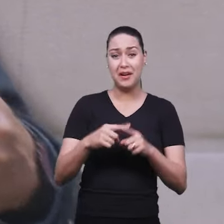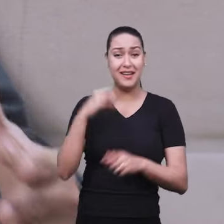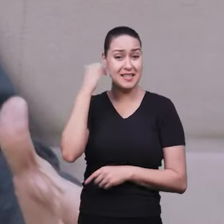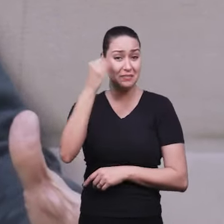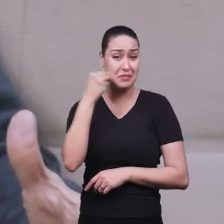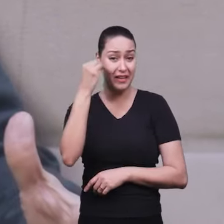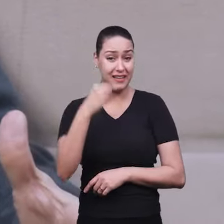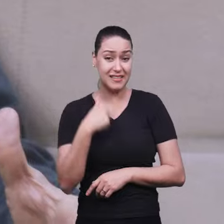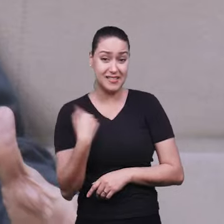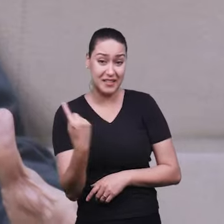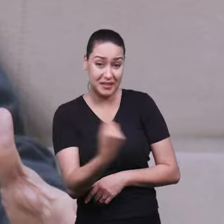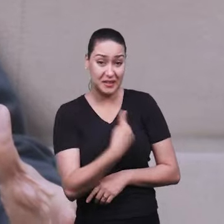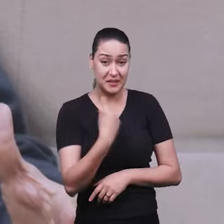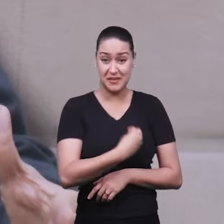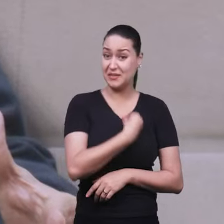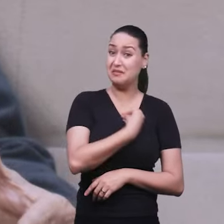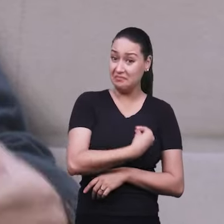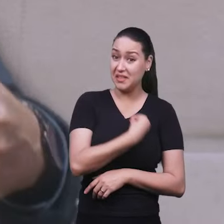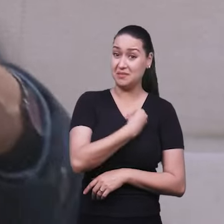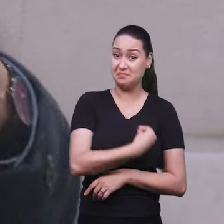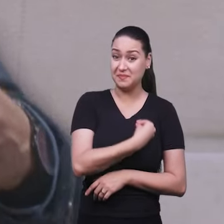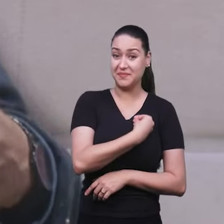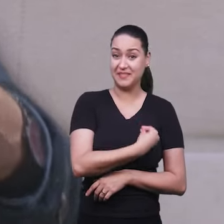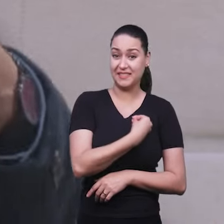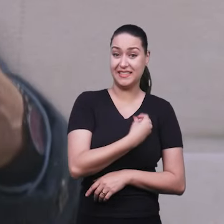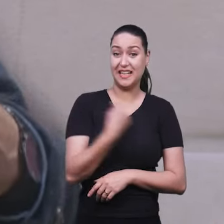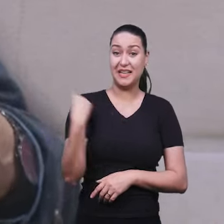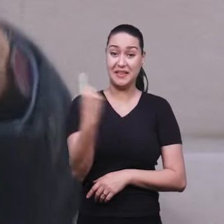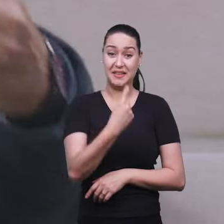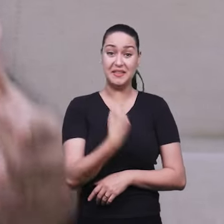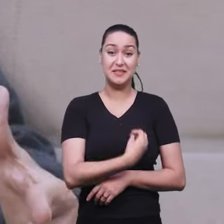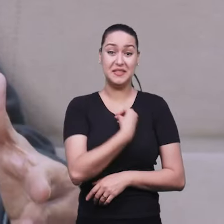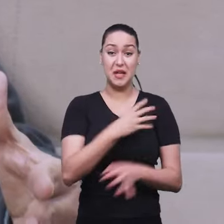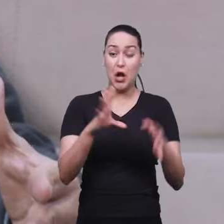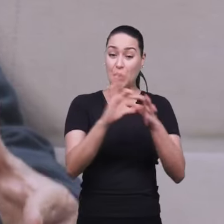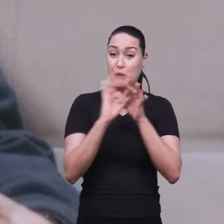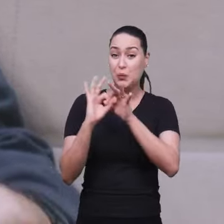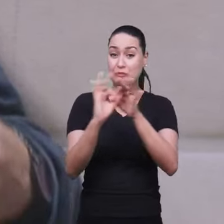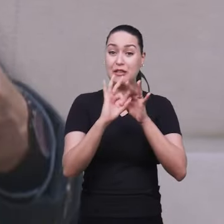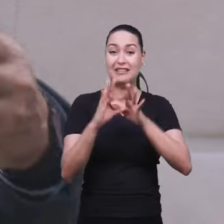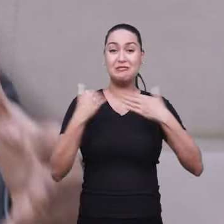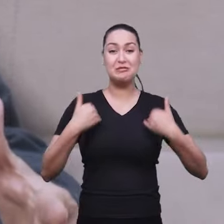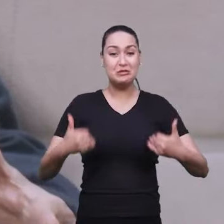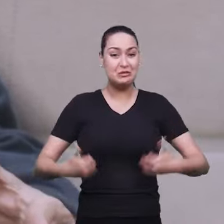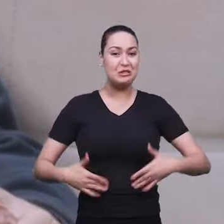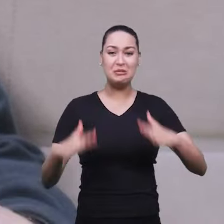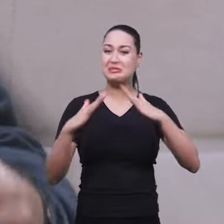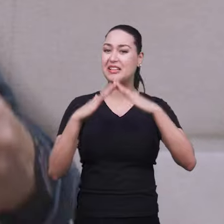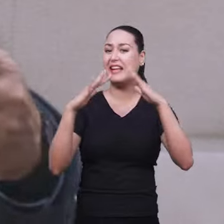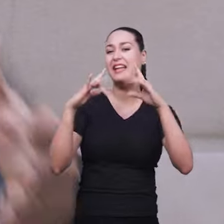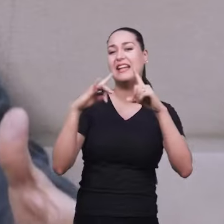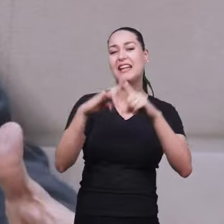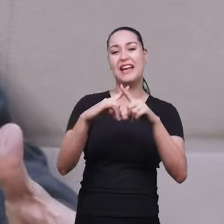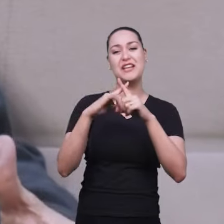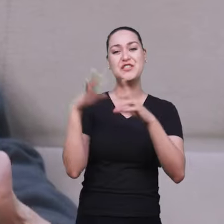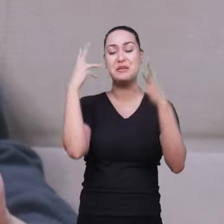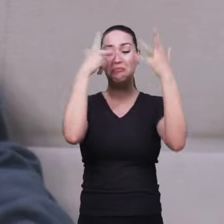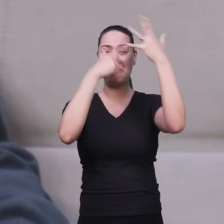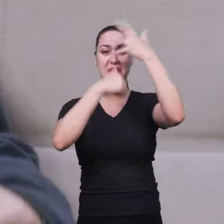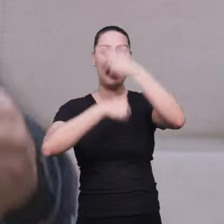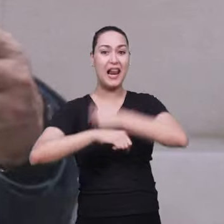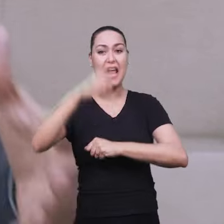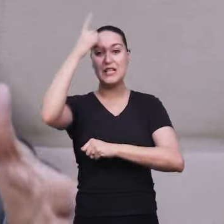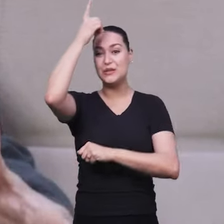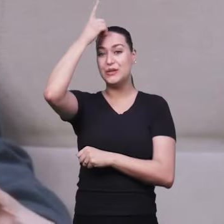experiência que a gente vive. Isso. Amém. Nós estamos falando de uma experiência que nós vivemos, dessa comunhão do corpo, da igreja,